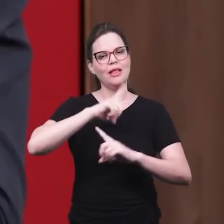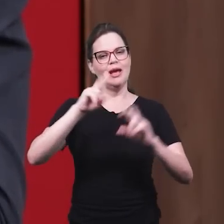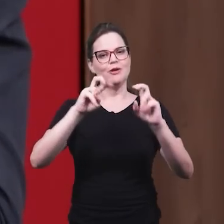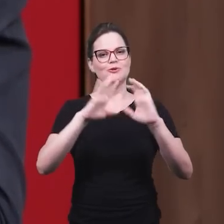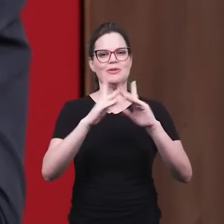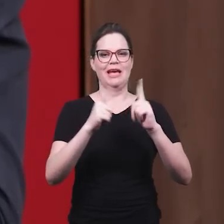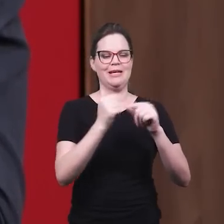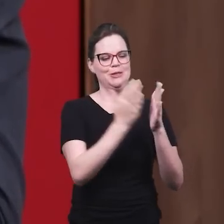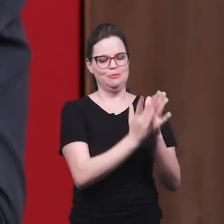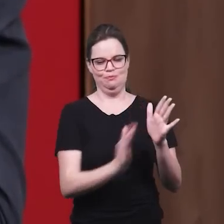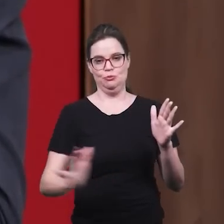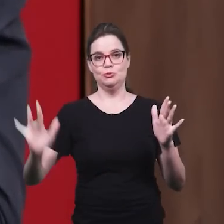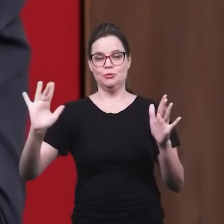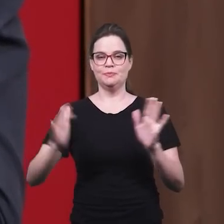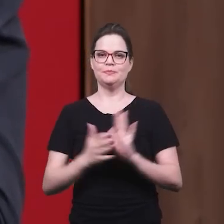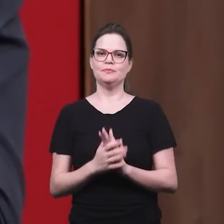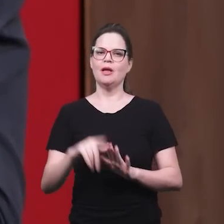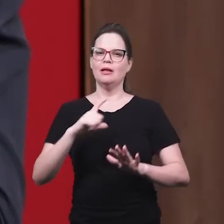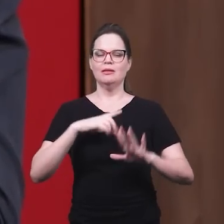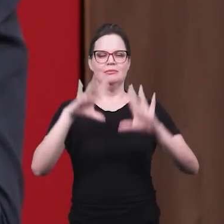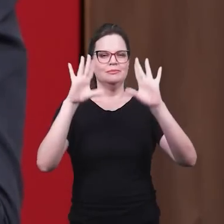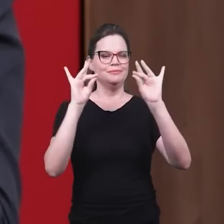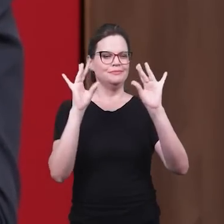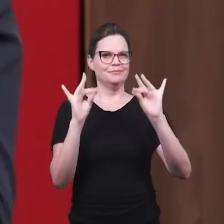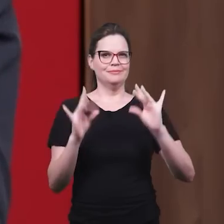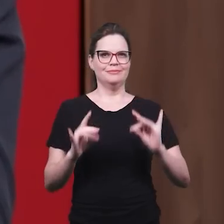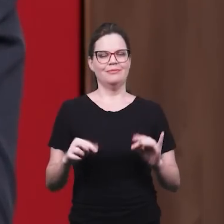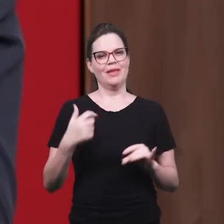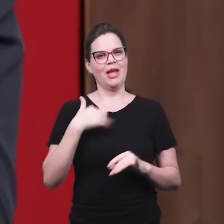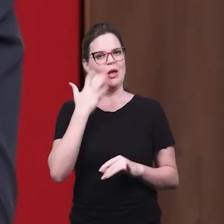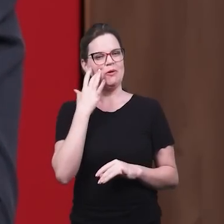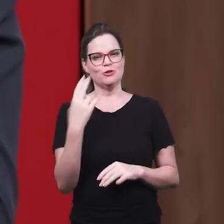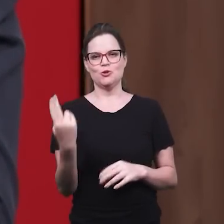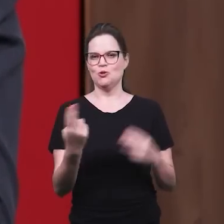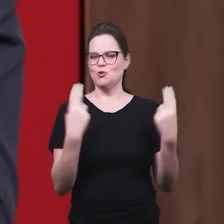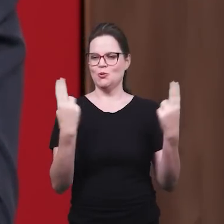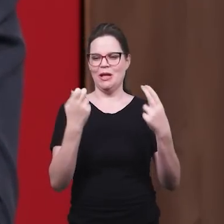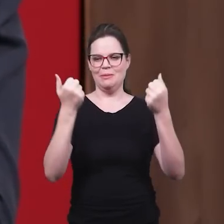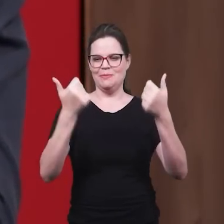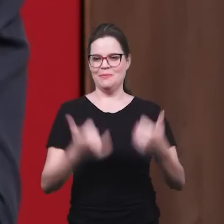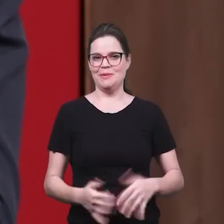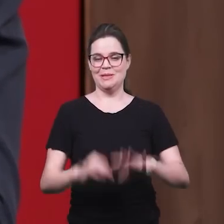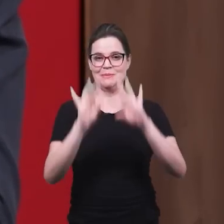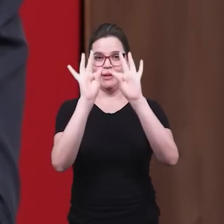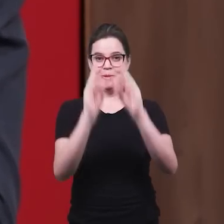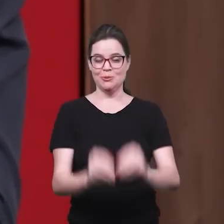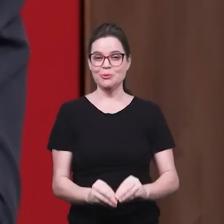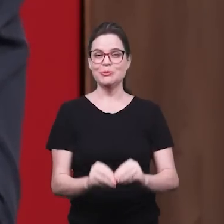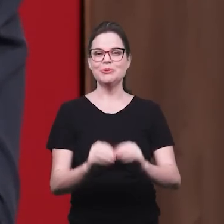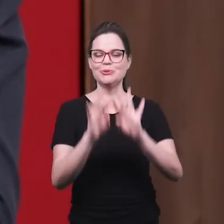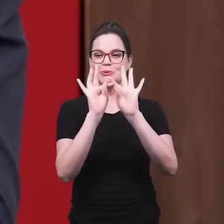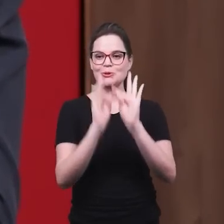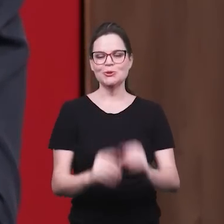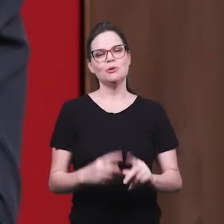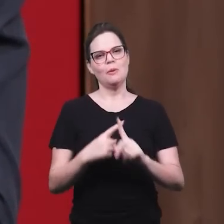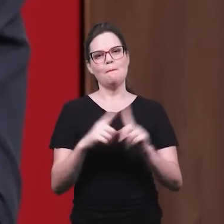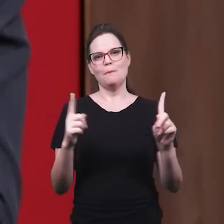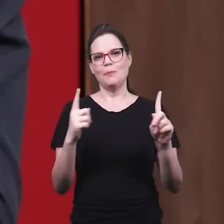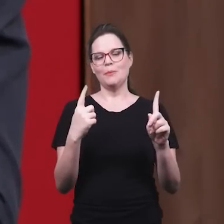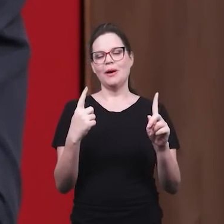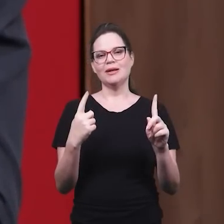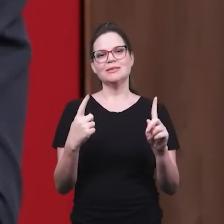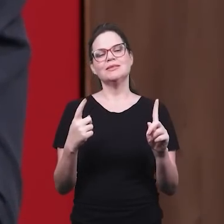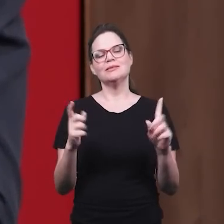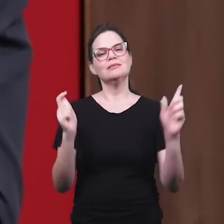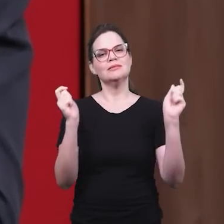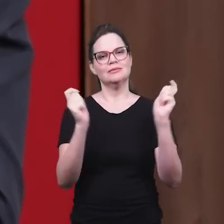nesse texto que nós poderíamos tratar. Talvez não seja possível a gente discutir a respeito de todos eles,